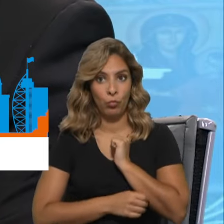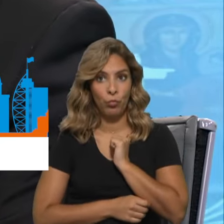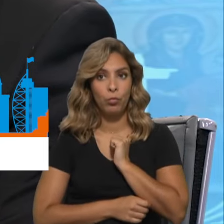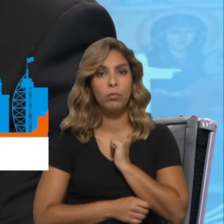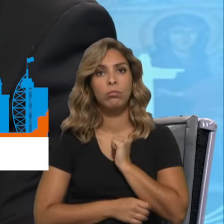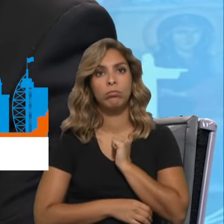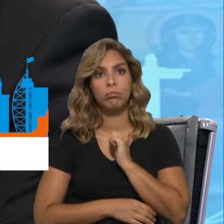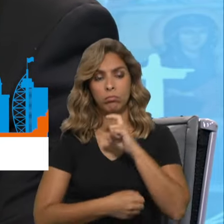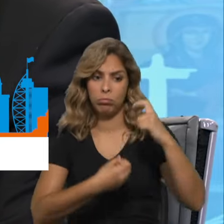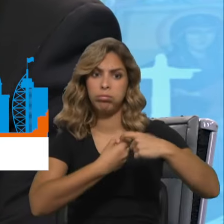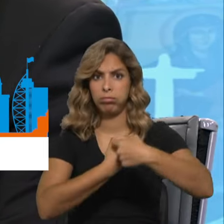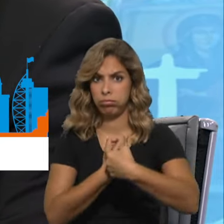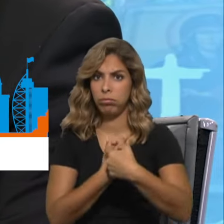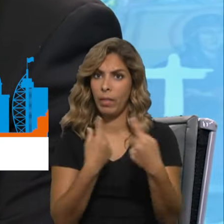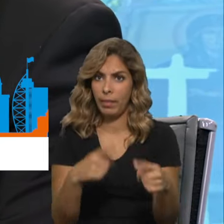fazem parte da associação.